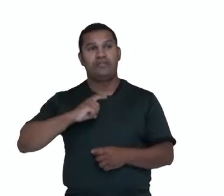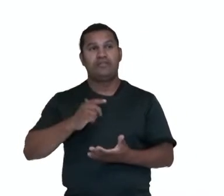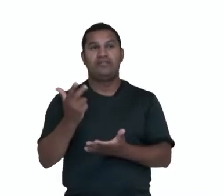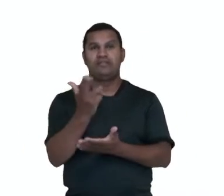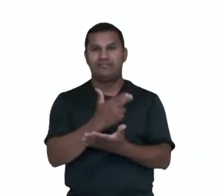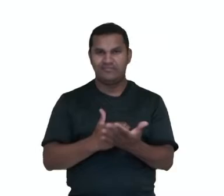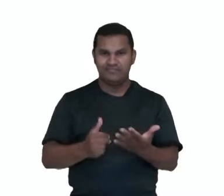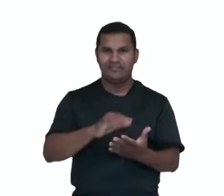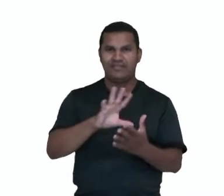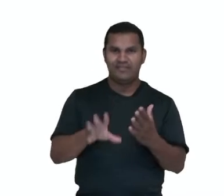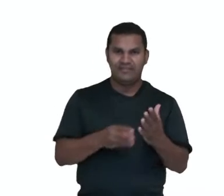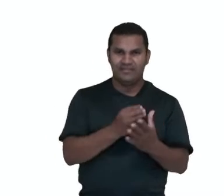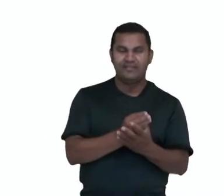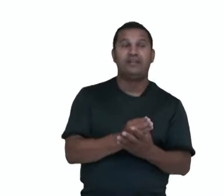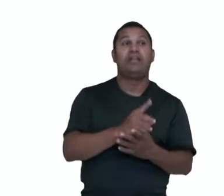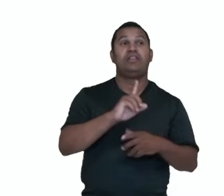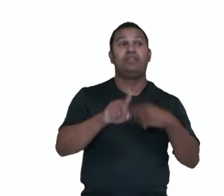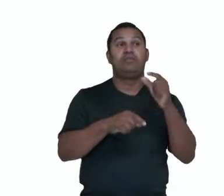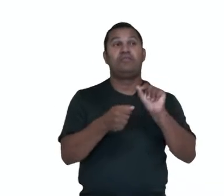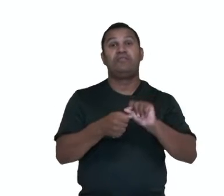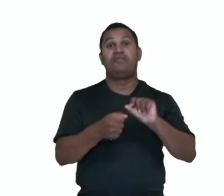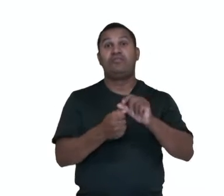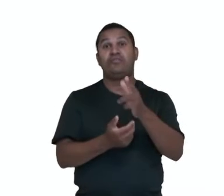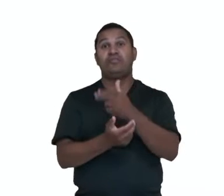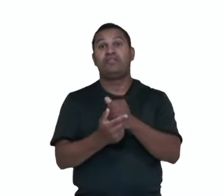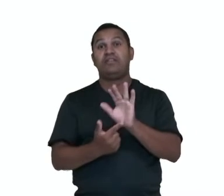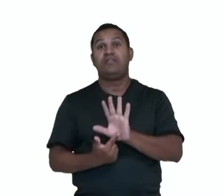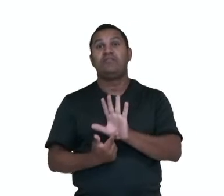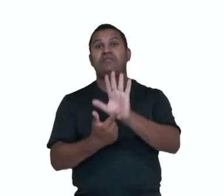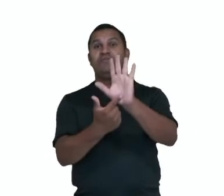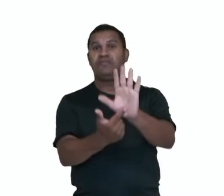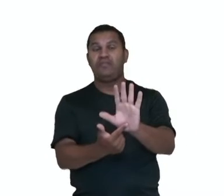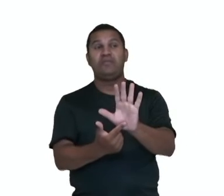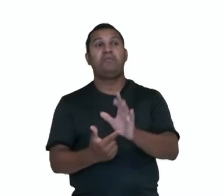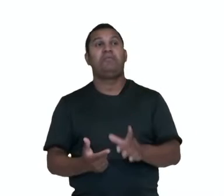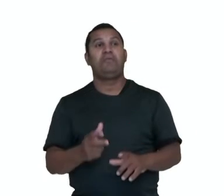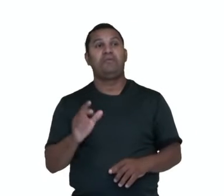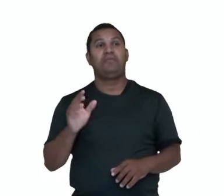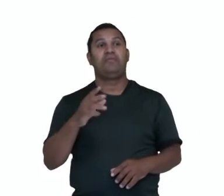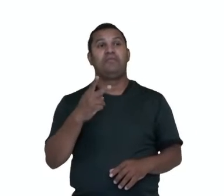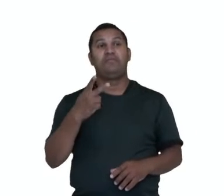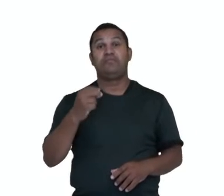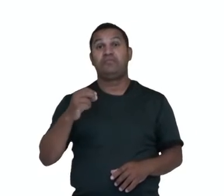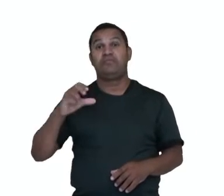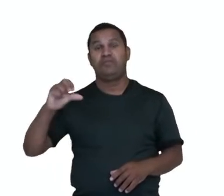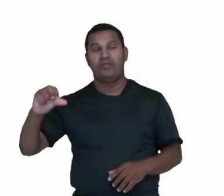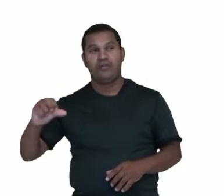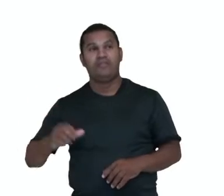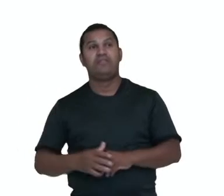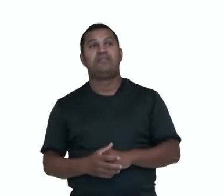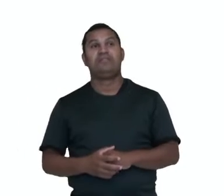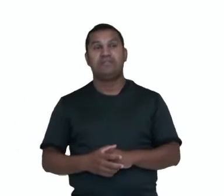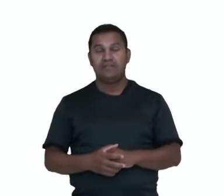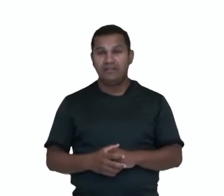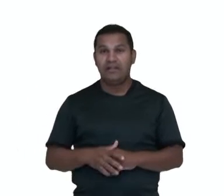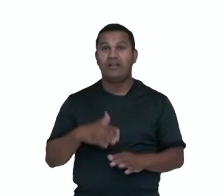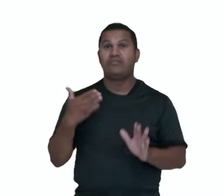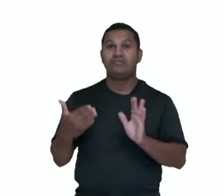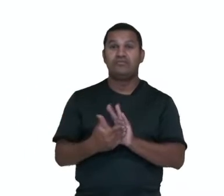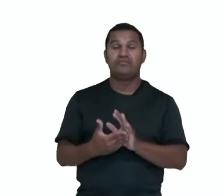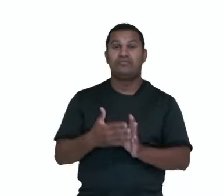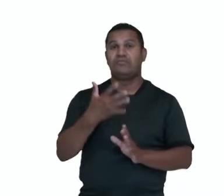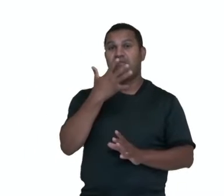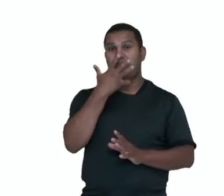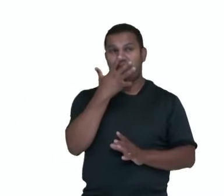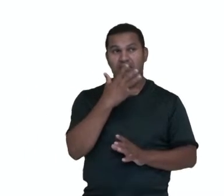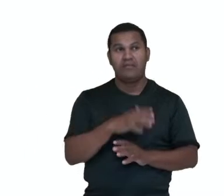conta com 4 temporadas, sendo possível encontrar as 2 primeiras na Netflix. Aqui conhecemos um pouco mais